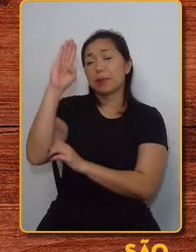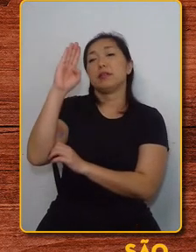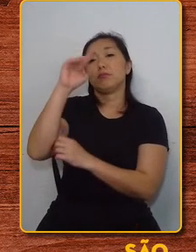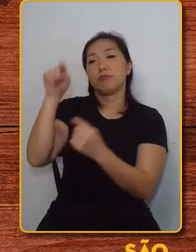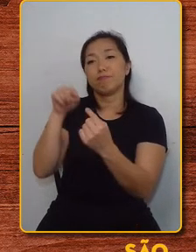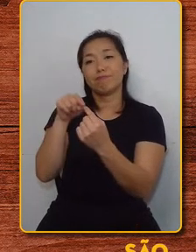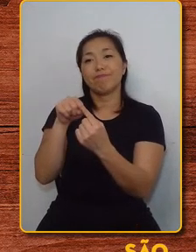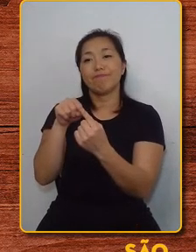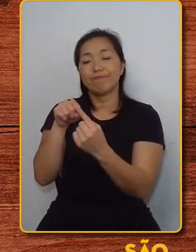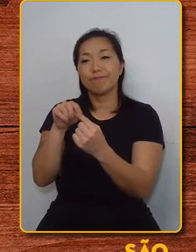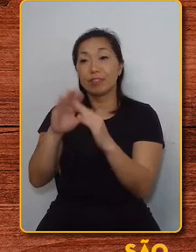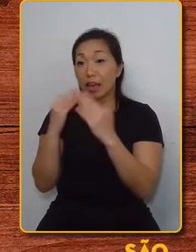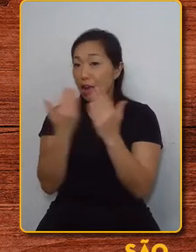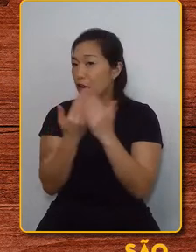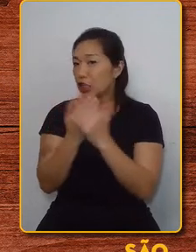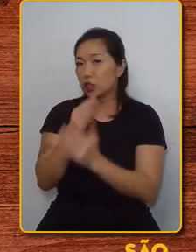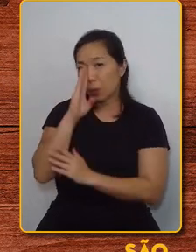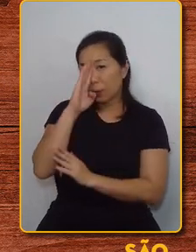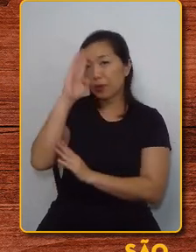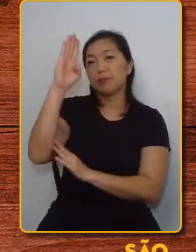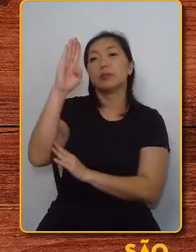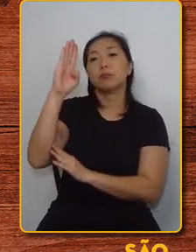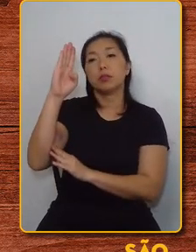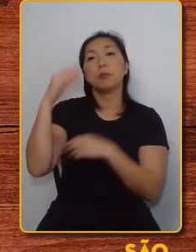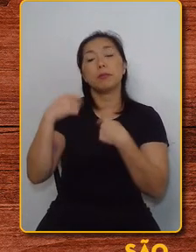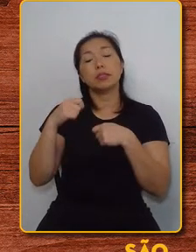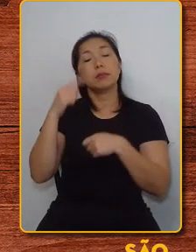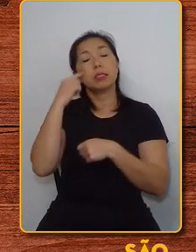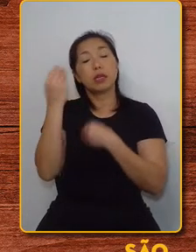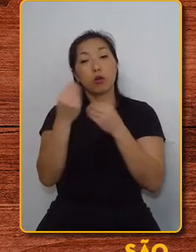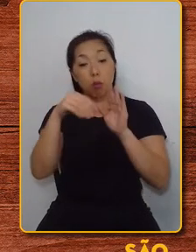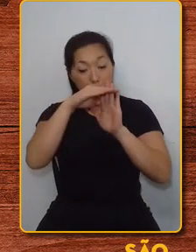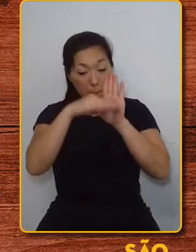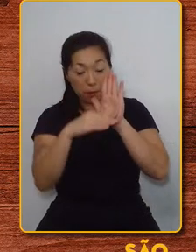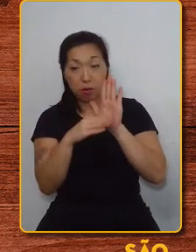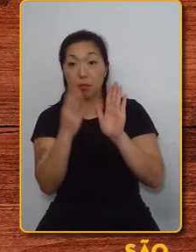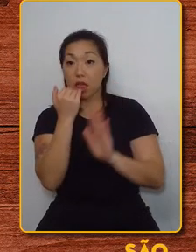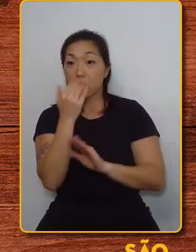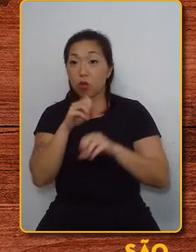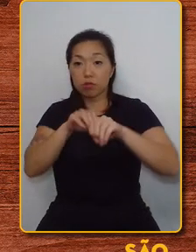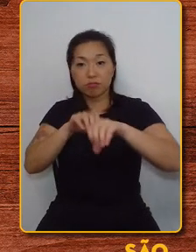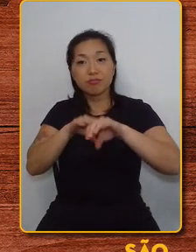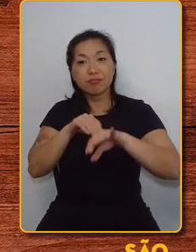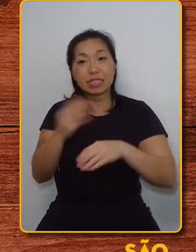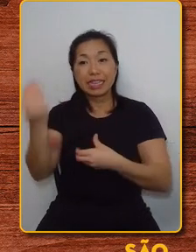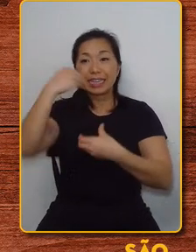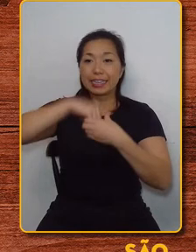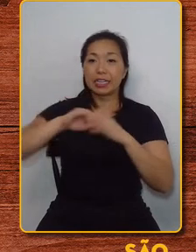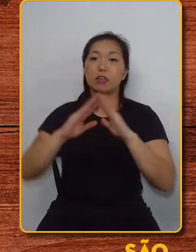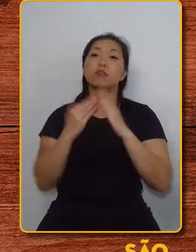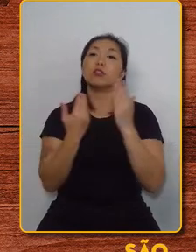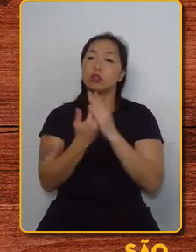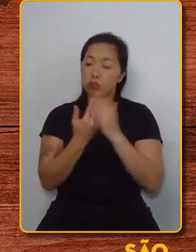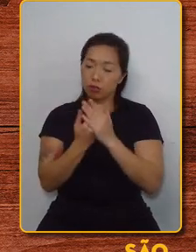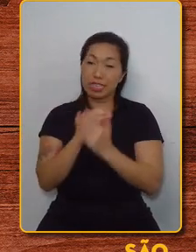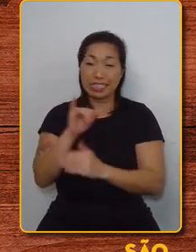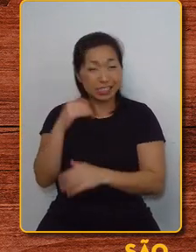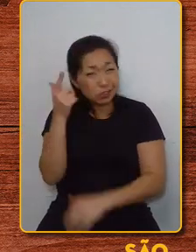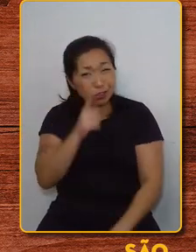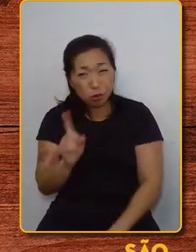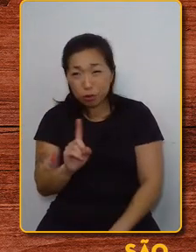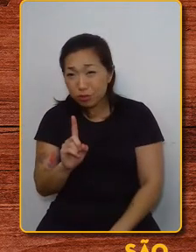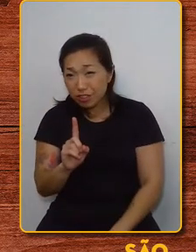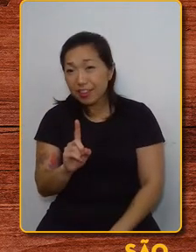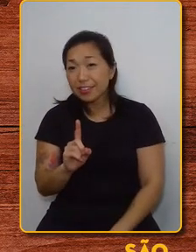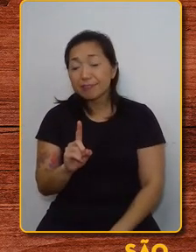nós não conseguimos introduzir esses programas de educação alimentar nas escolas, nós realmente não reverteremos essa